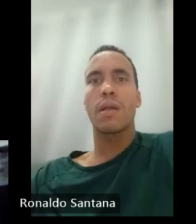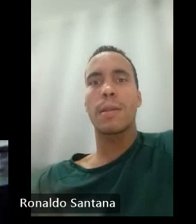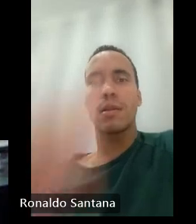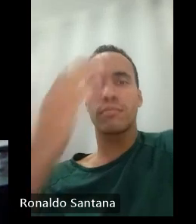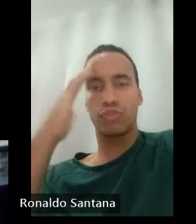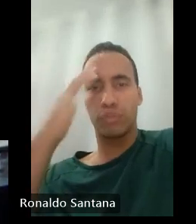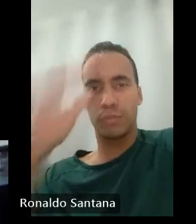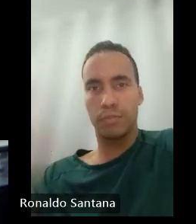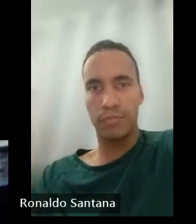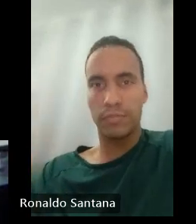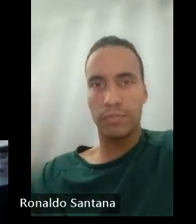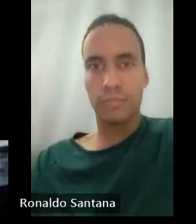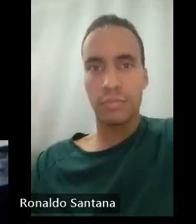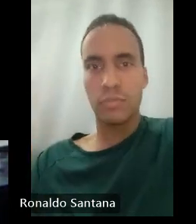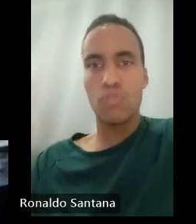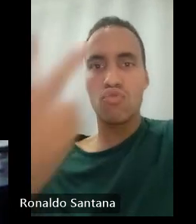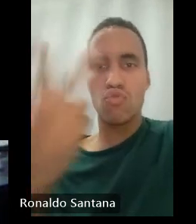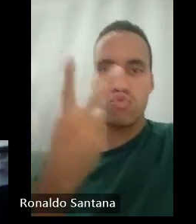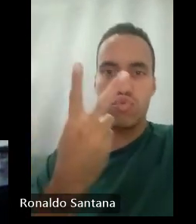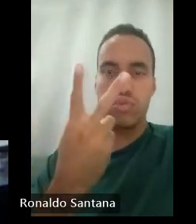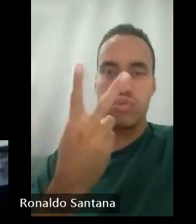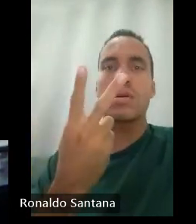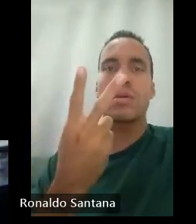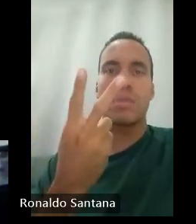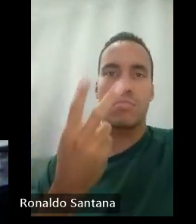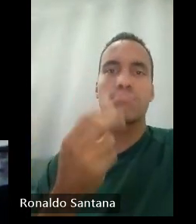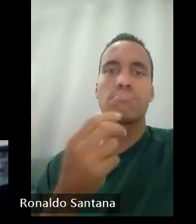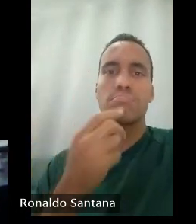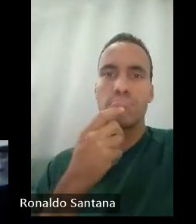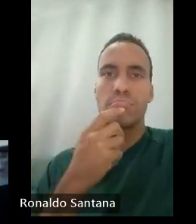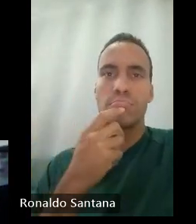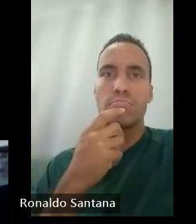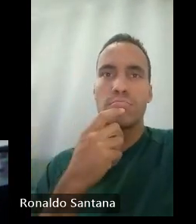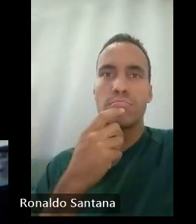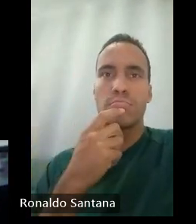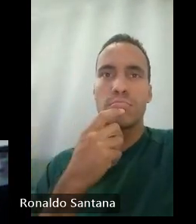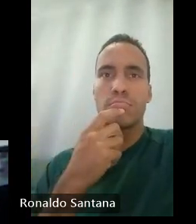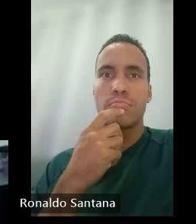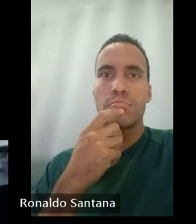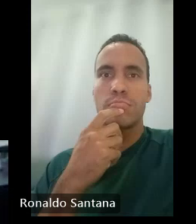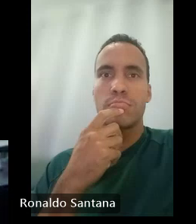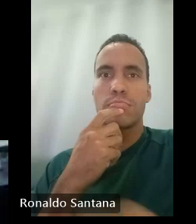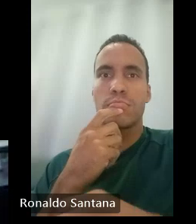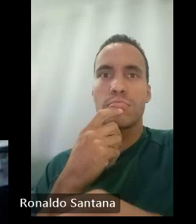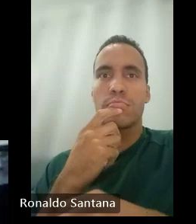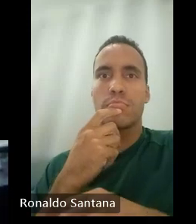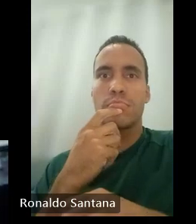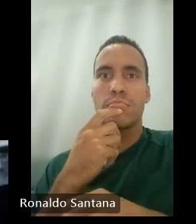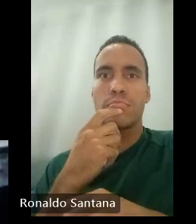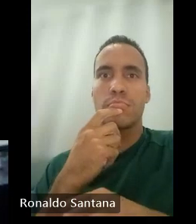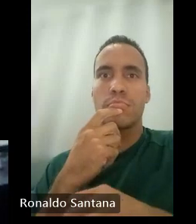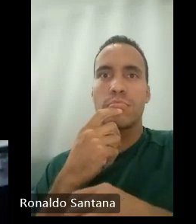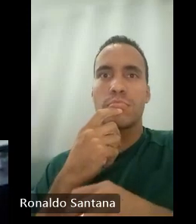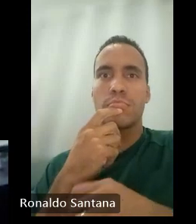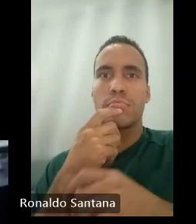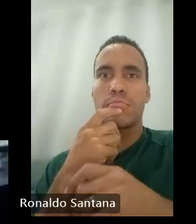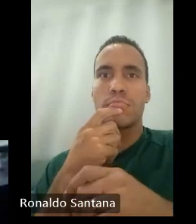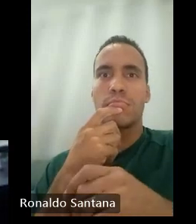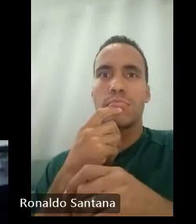Então, você vai fazer as duas coisas, vai colocar no Liceu e mandar no e-mail, tá? E assinado, precisa estar assinado.